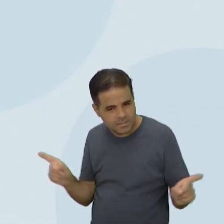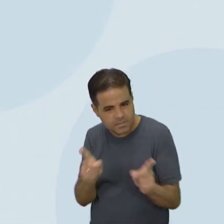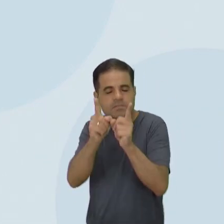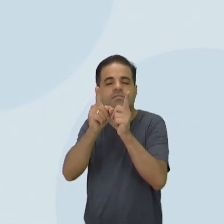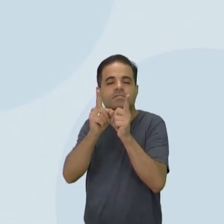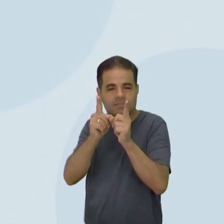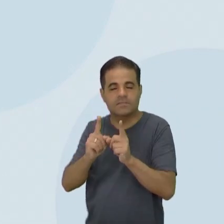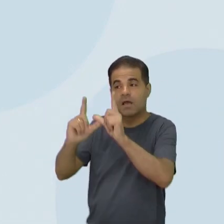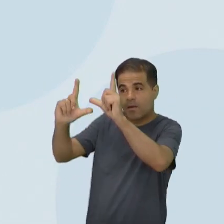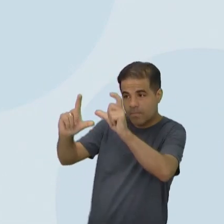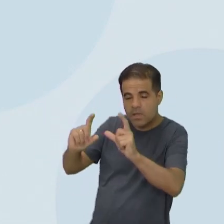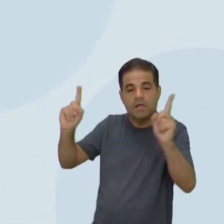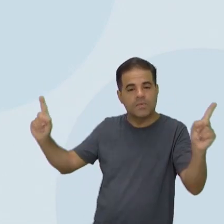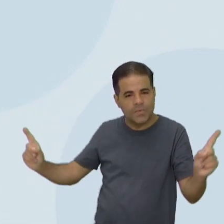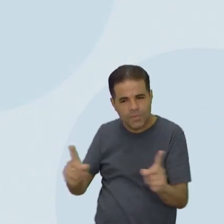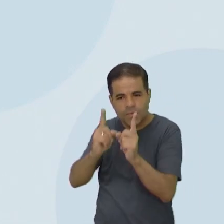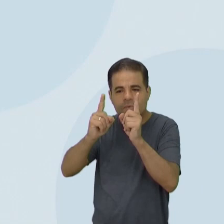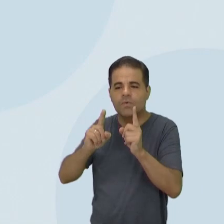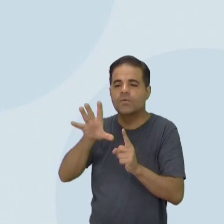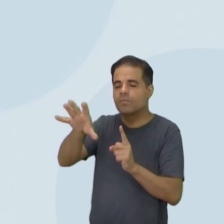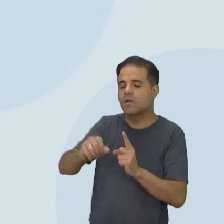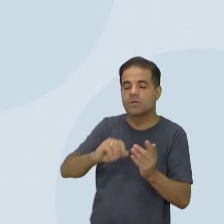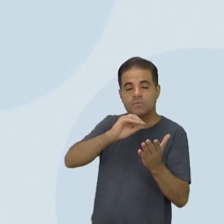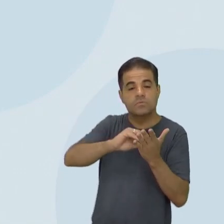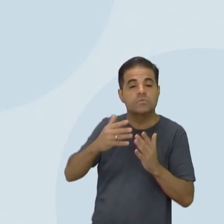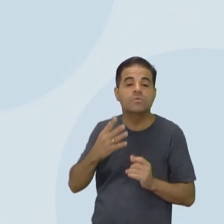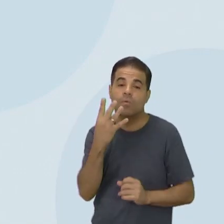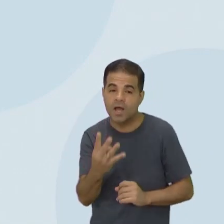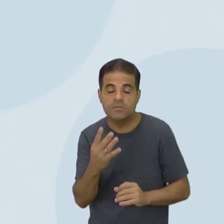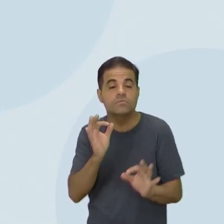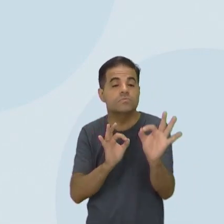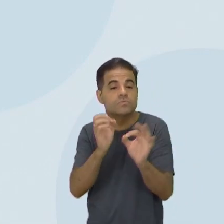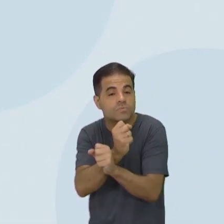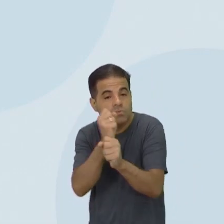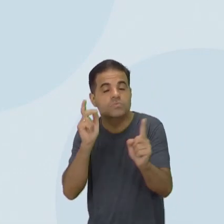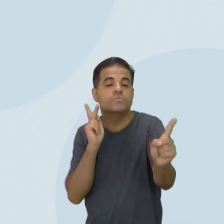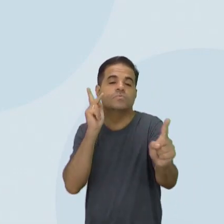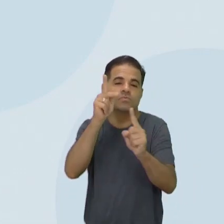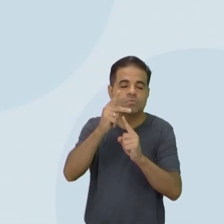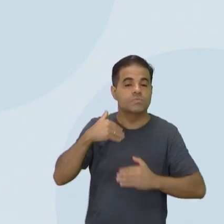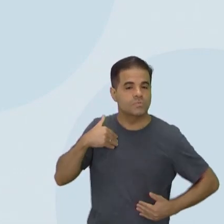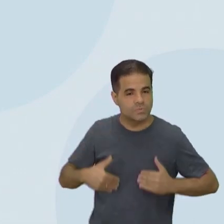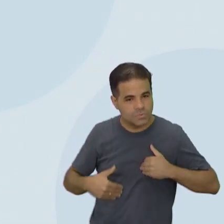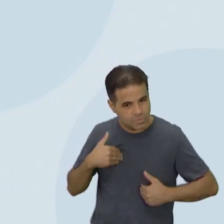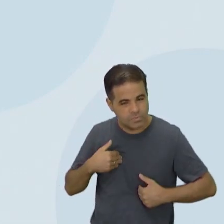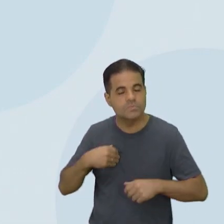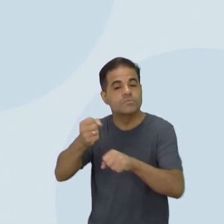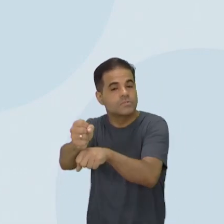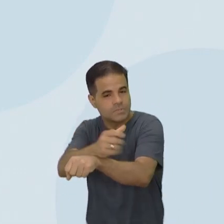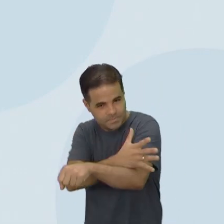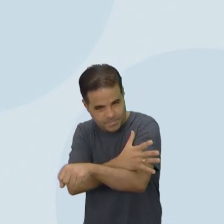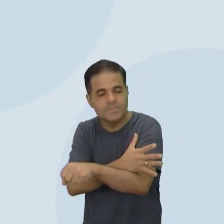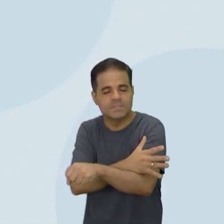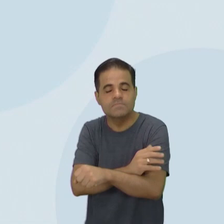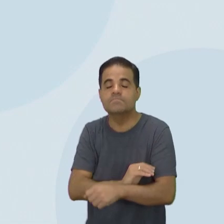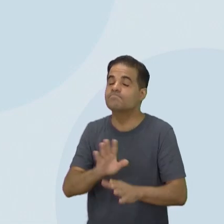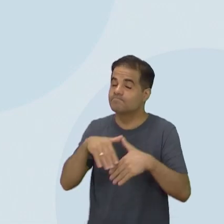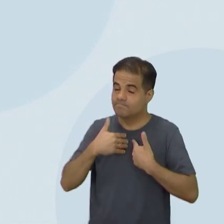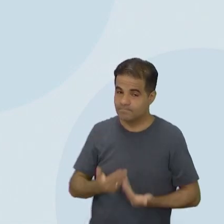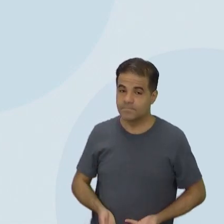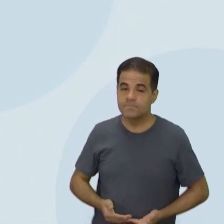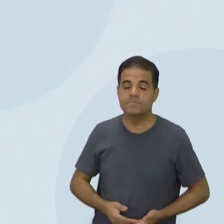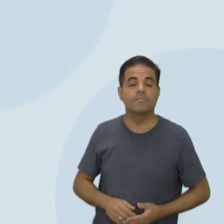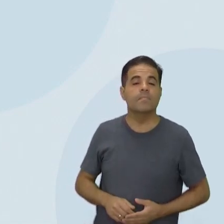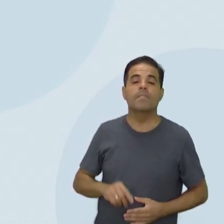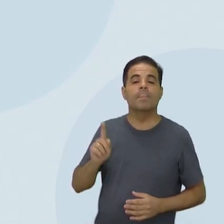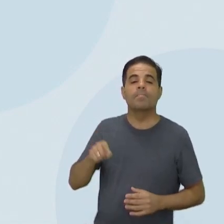de print dessa avaliação, ela foi tirada do componente 4, construção de personagens, corpo e emoção. Tá? Então,